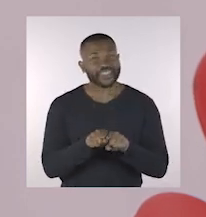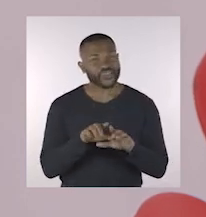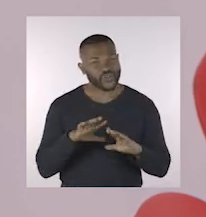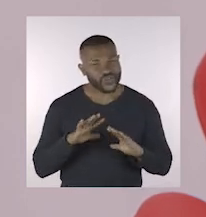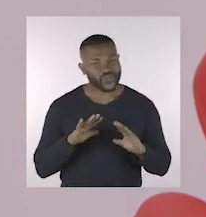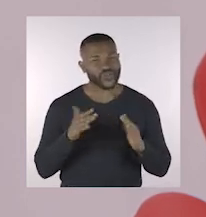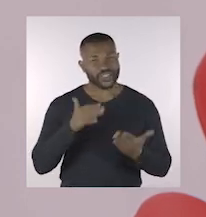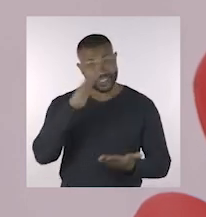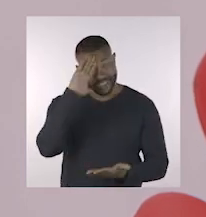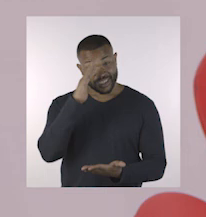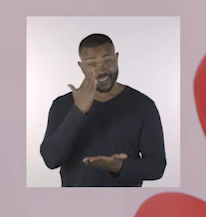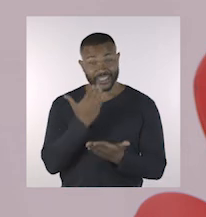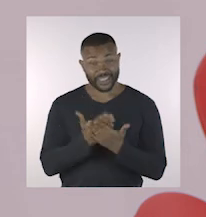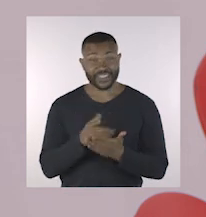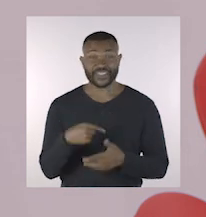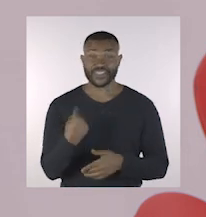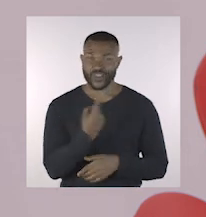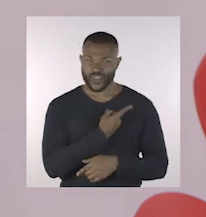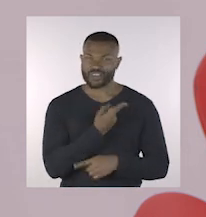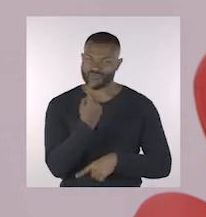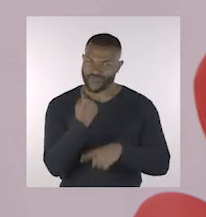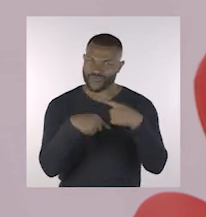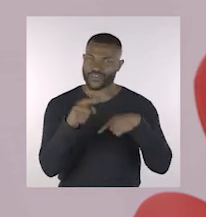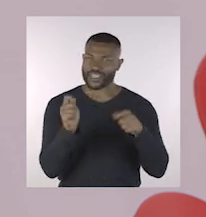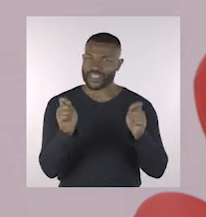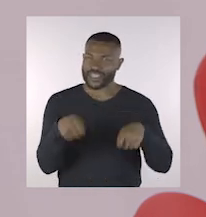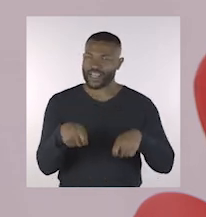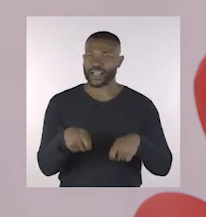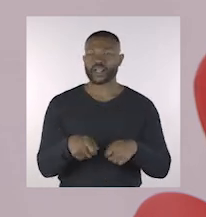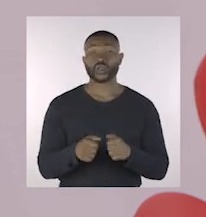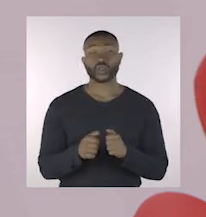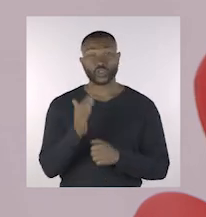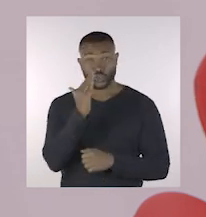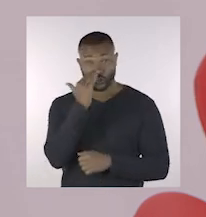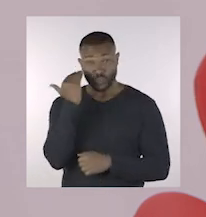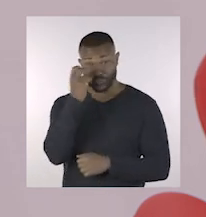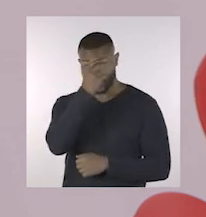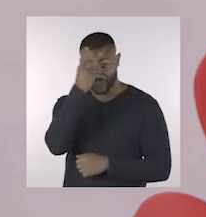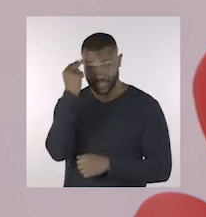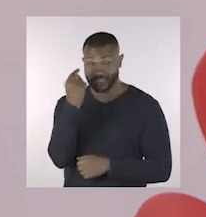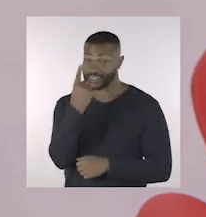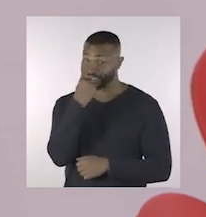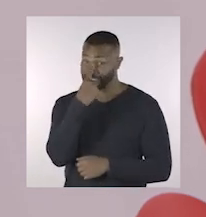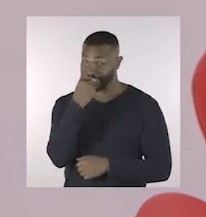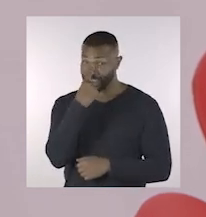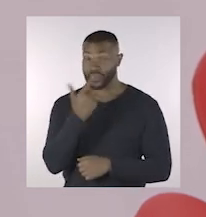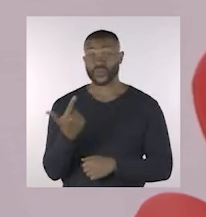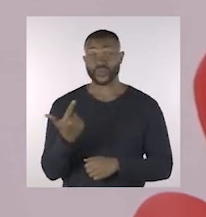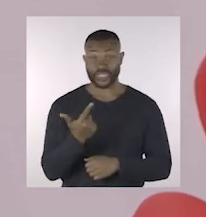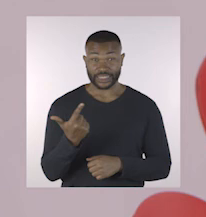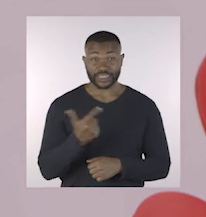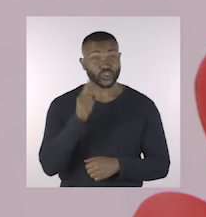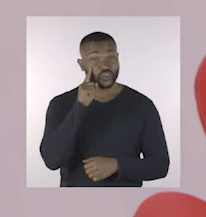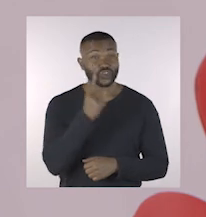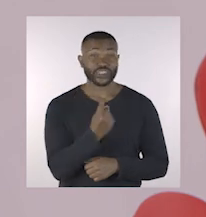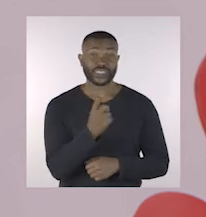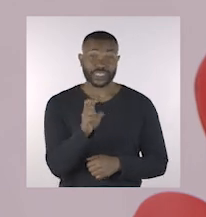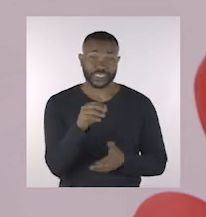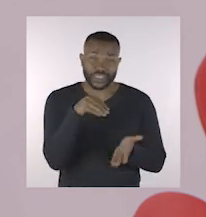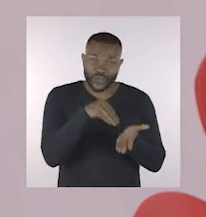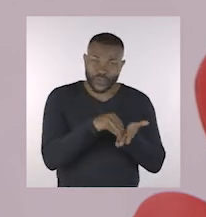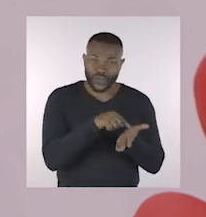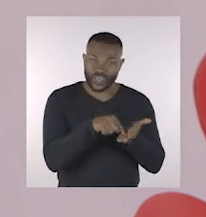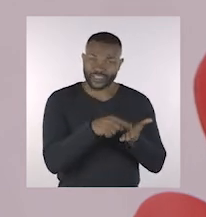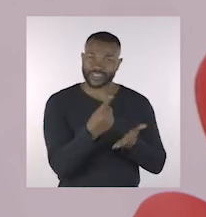e com disposição de sobra para acreditar que vamos virar esse jogo com Gilmar Prefeito e zarattini vice